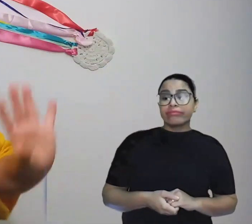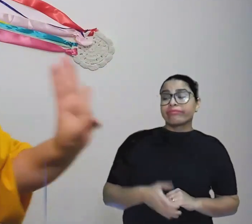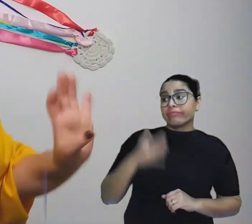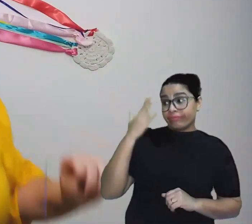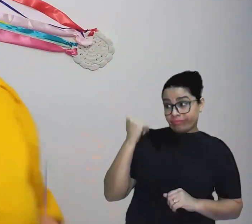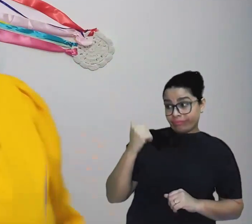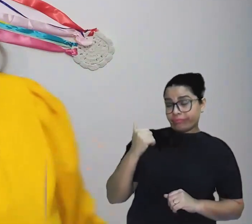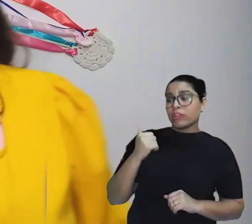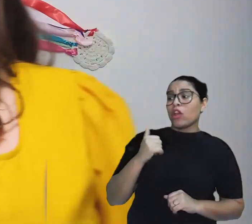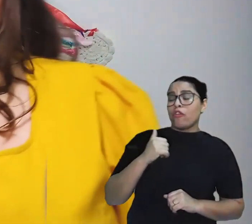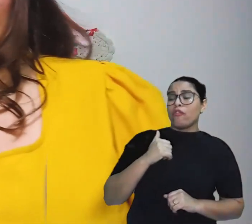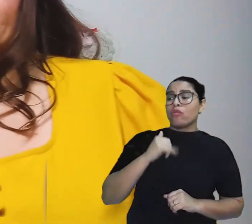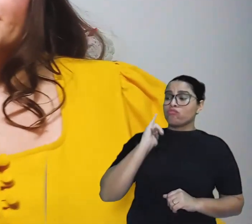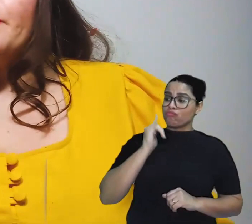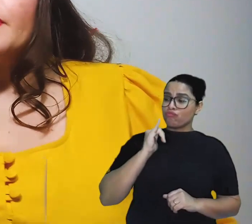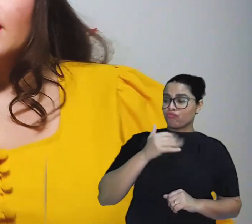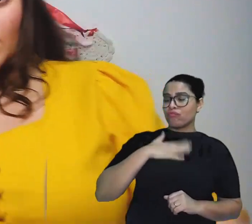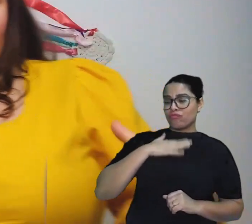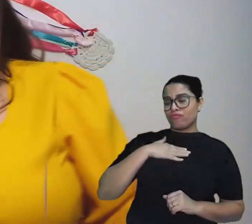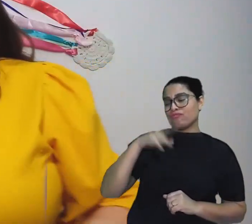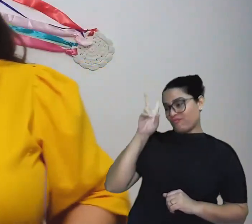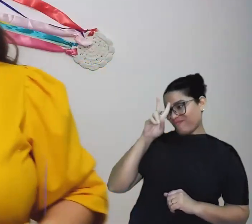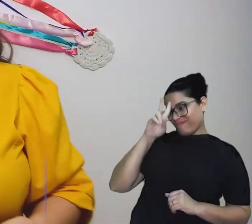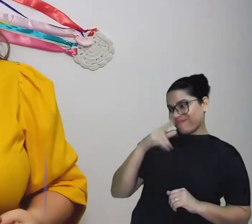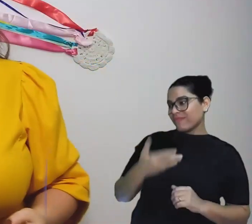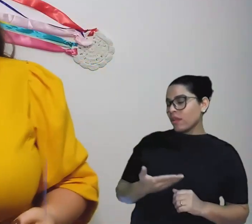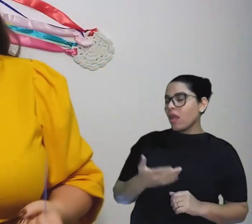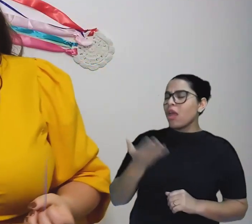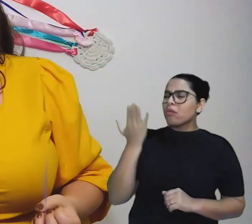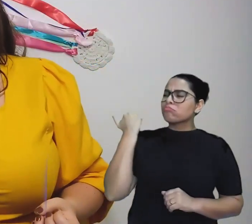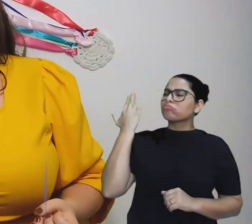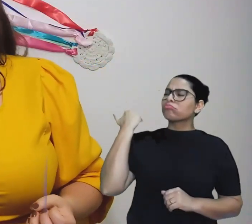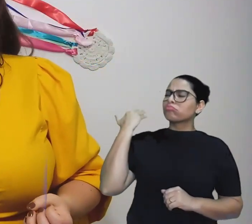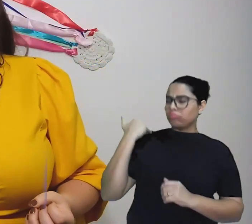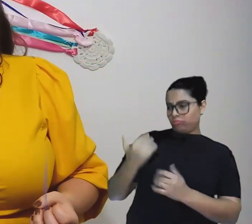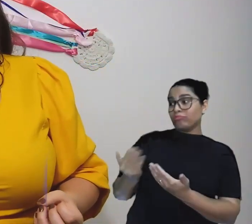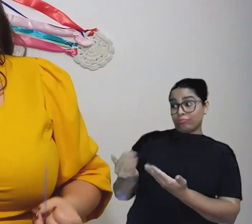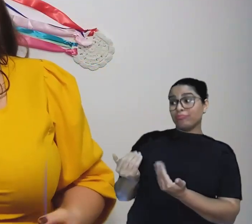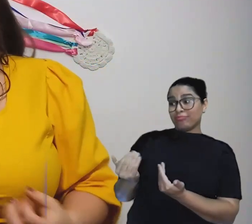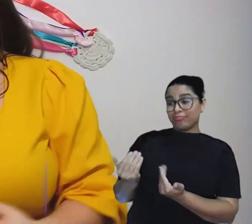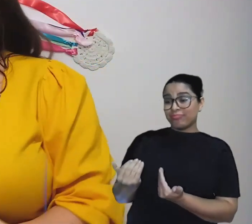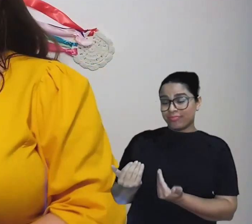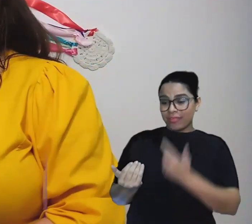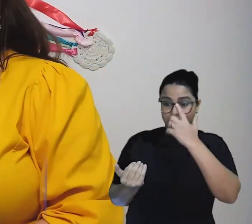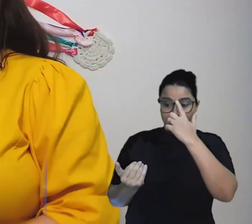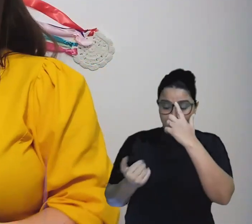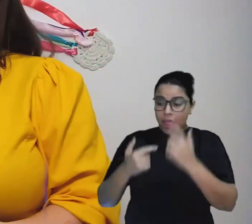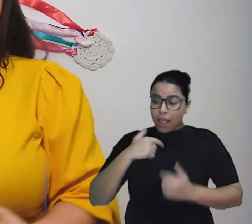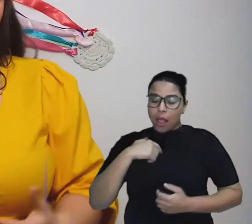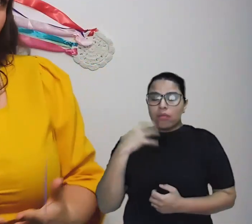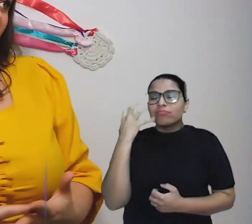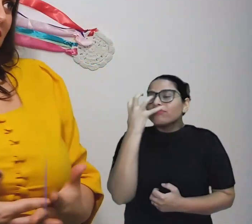Sabe, eu vou te contar a minha história. Quando eu era muito novo, espantalho, eu me apaixonei por uma jovem